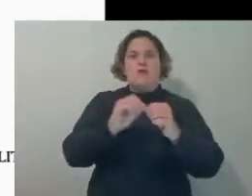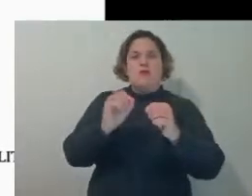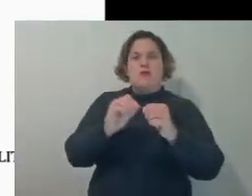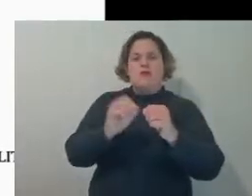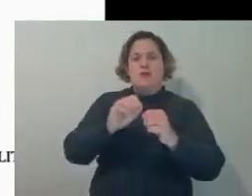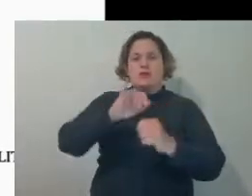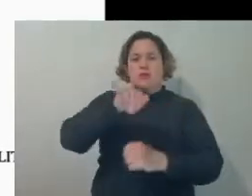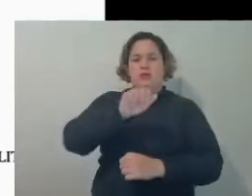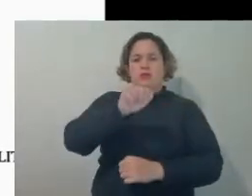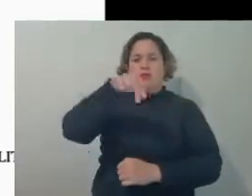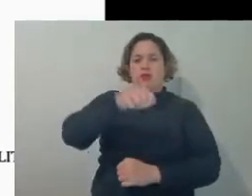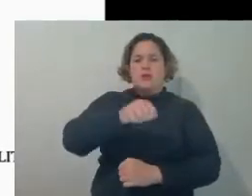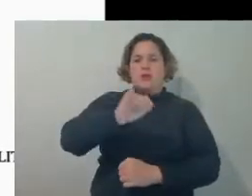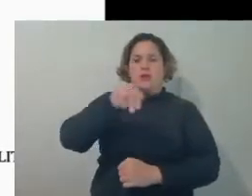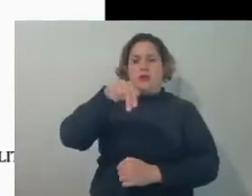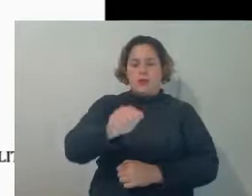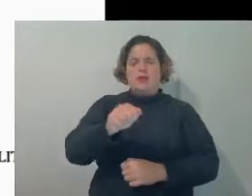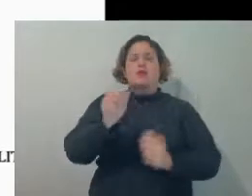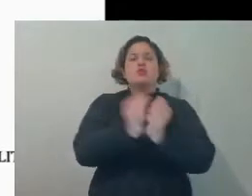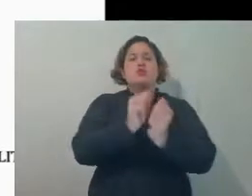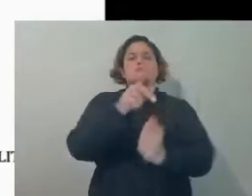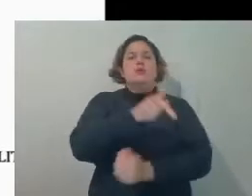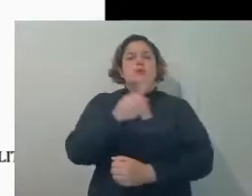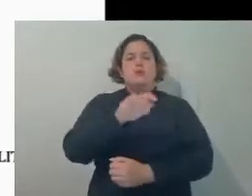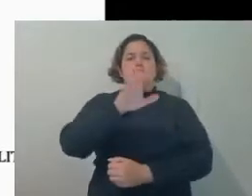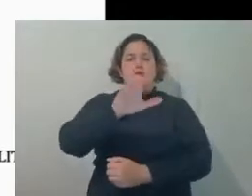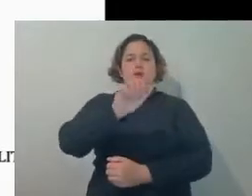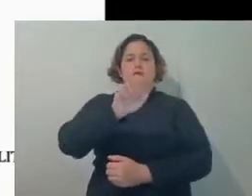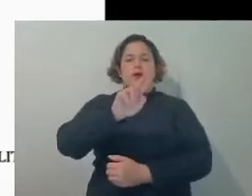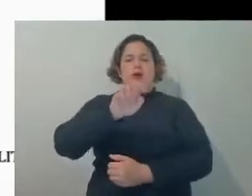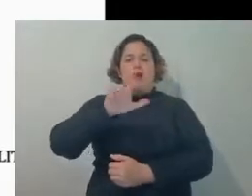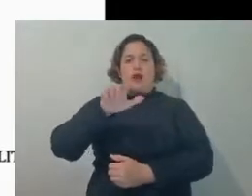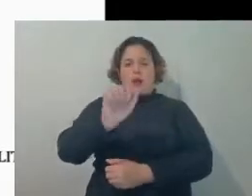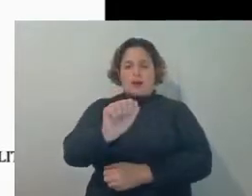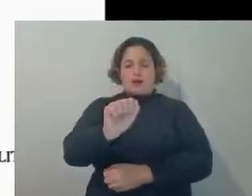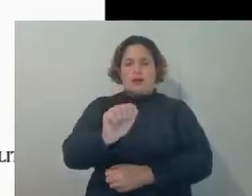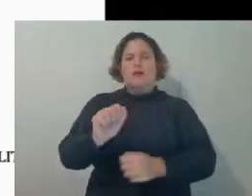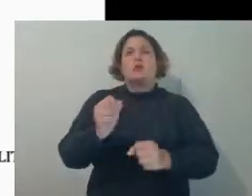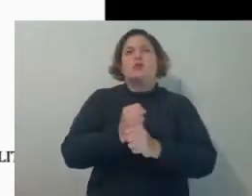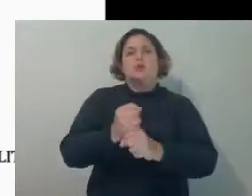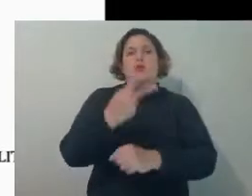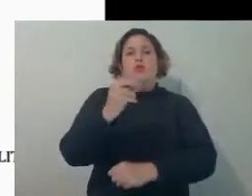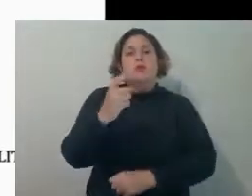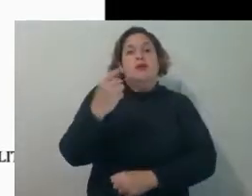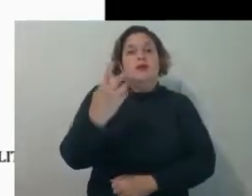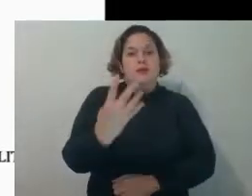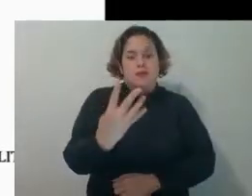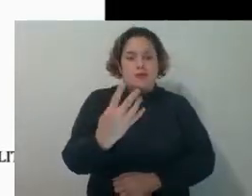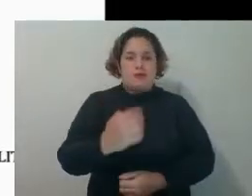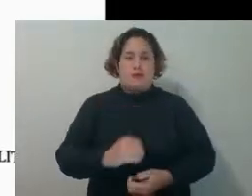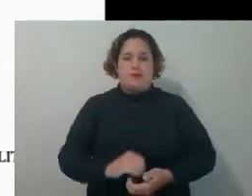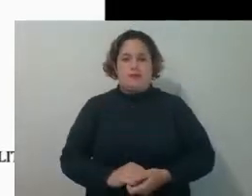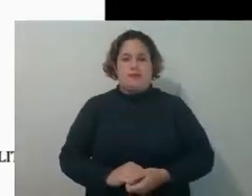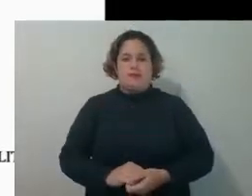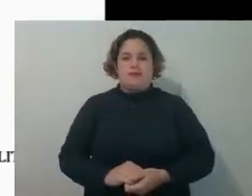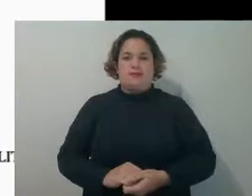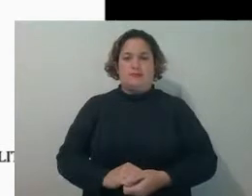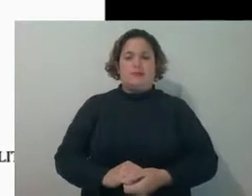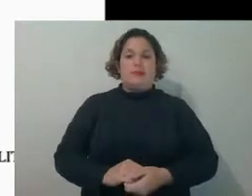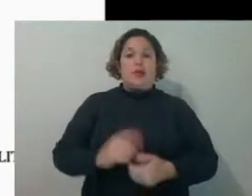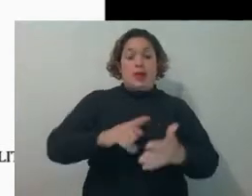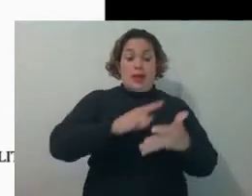Janaína Hammerschmidt e pela professora Carla Molento em 2014. Então,